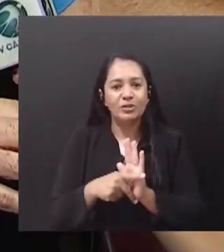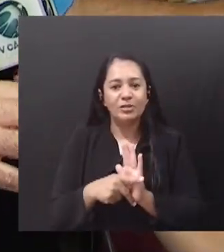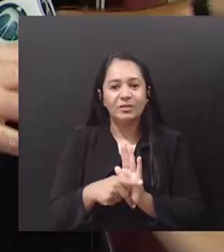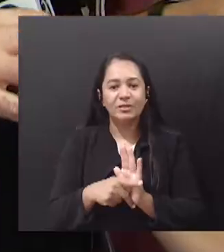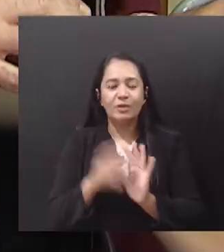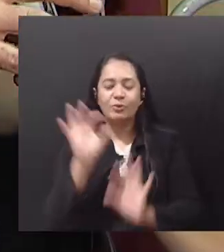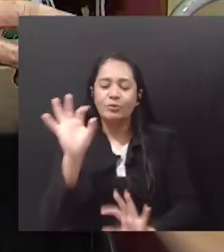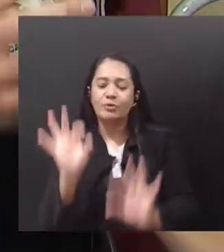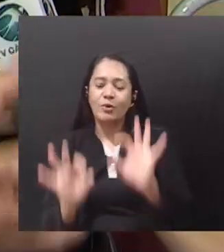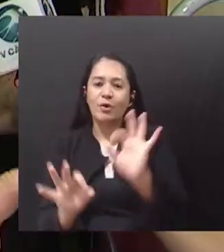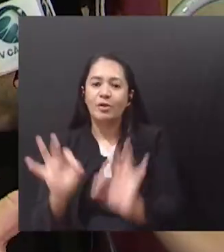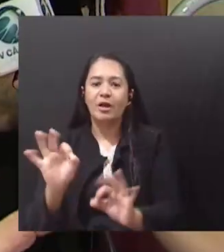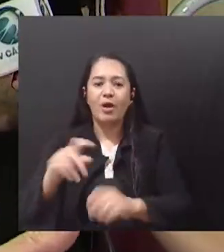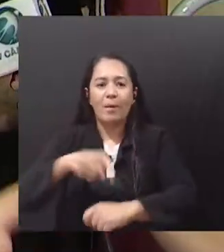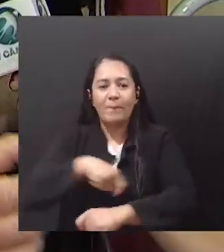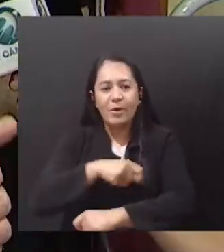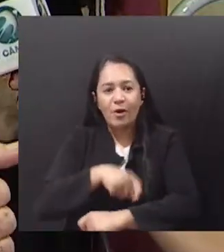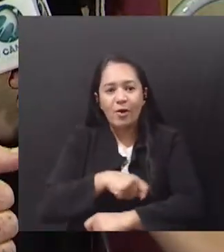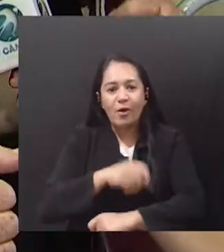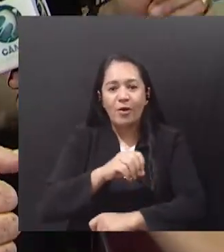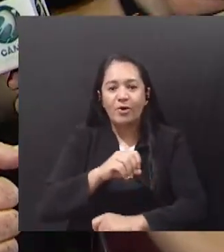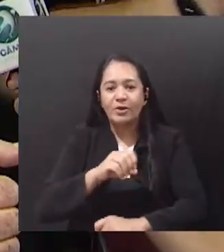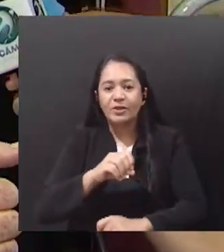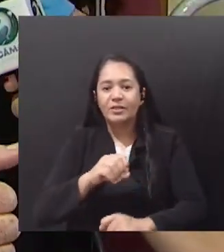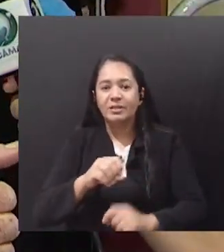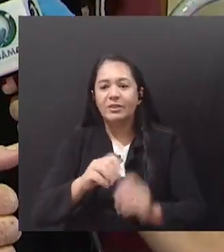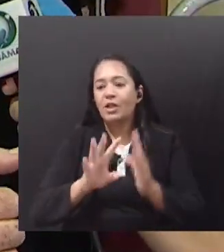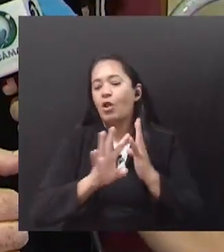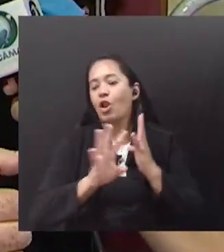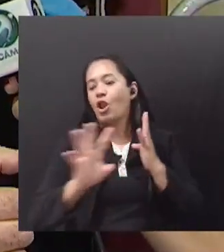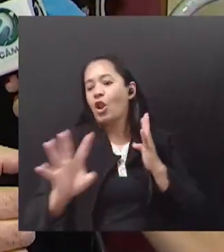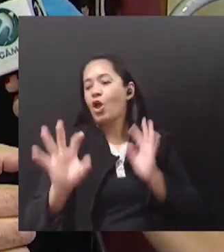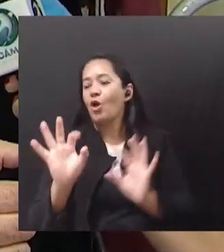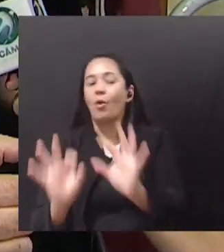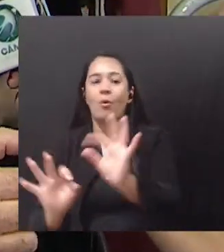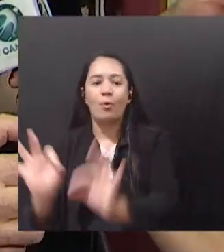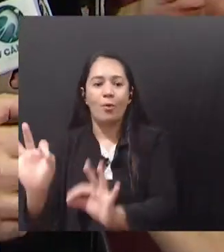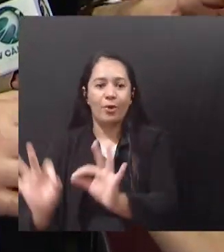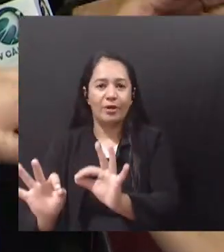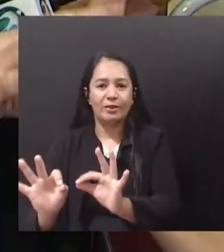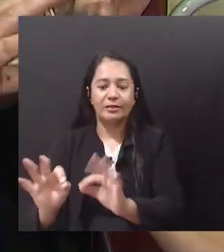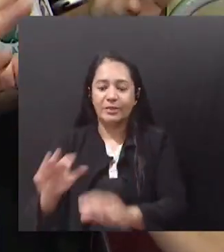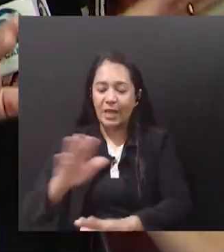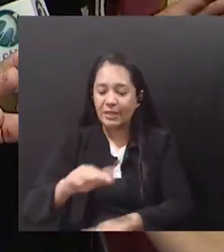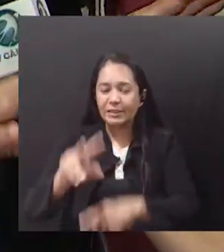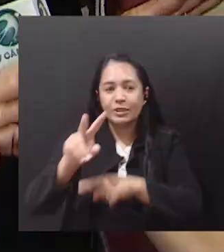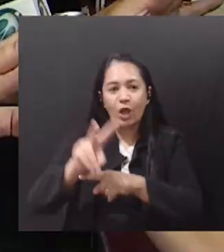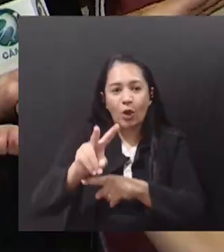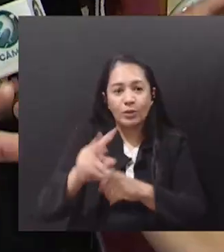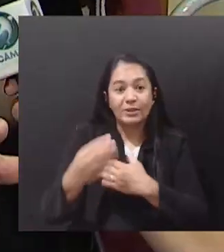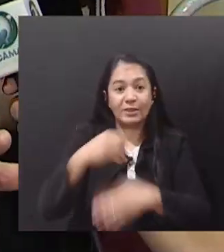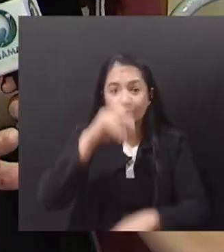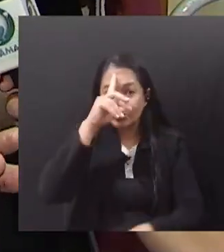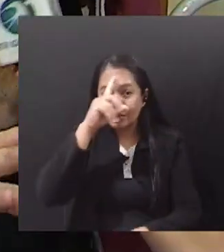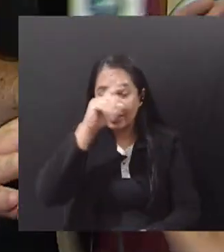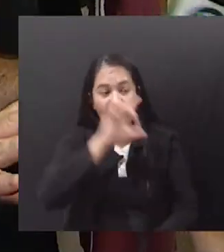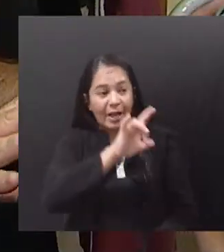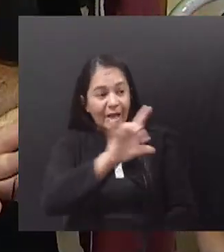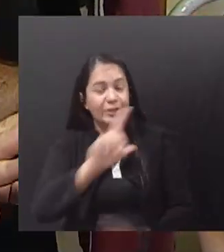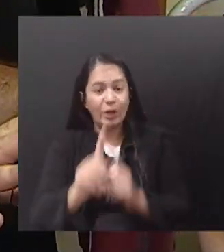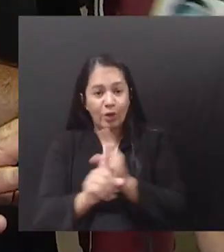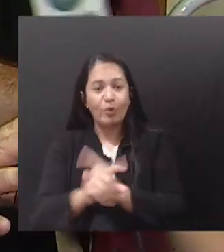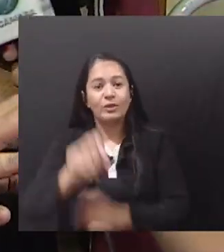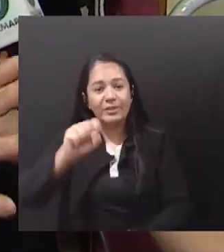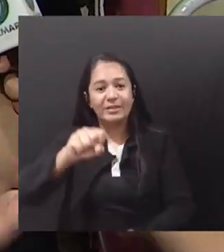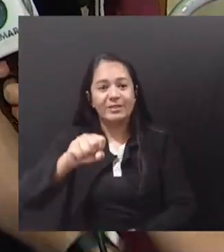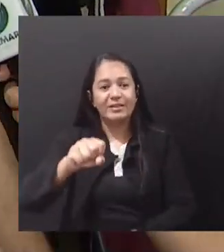preparar refeição, arrumar uma fila, cuidar de crianças na clínica, ou seja, cada um vai achar o seu espaço. Então, qual a